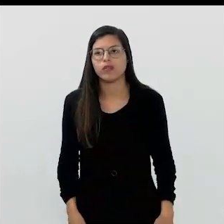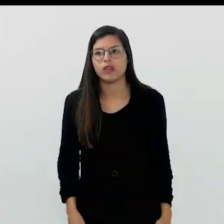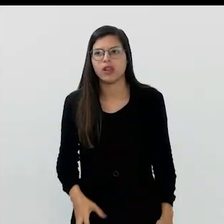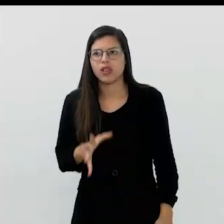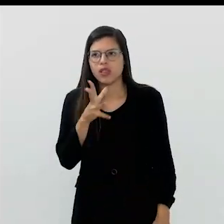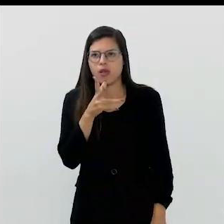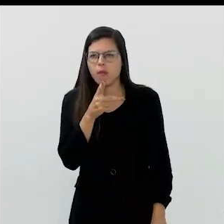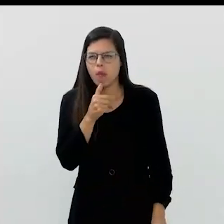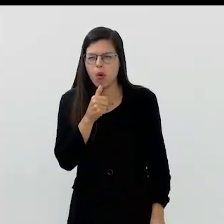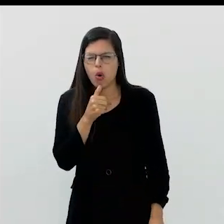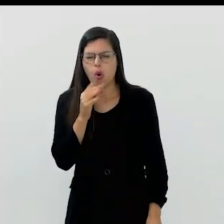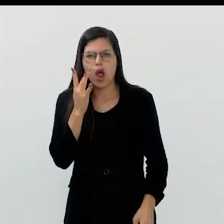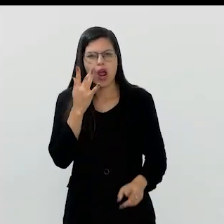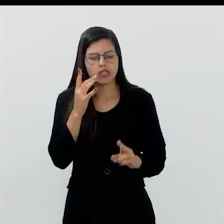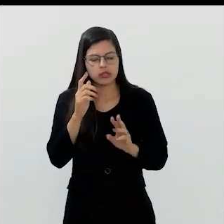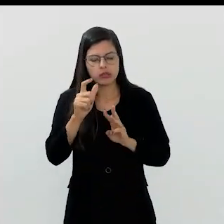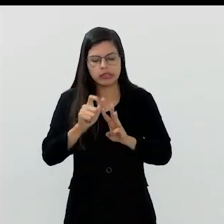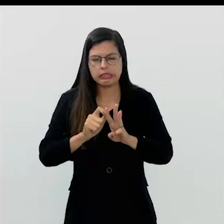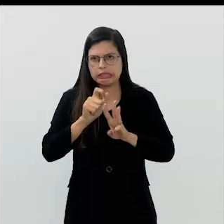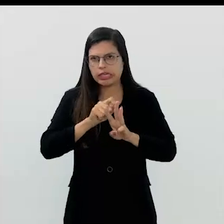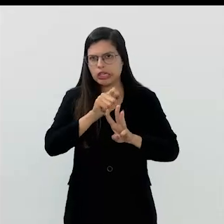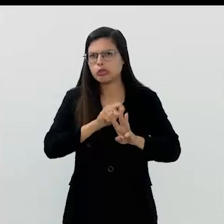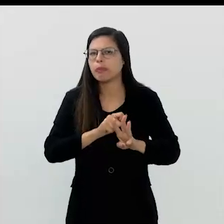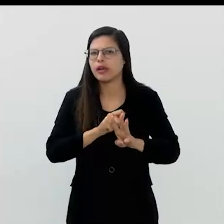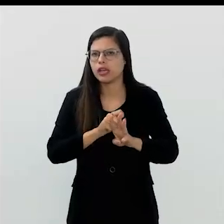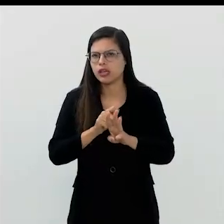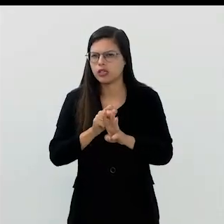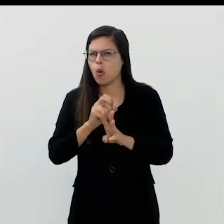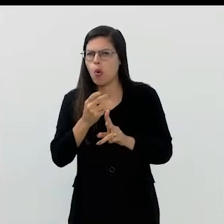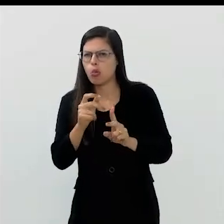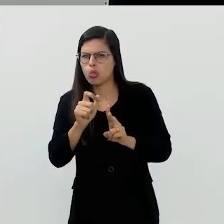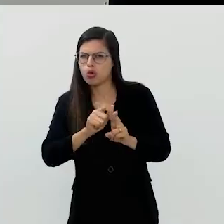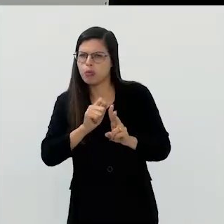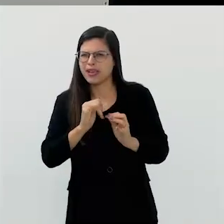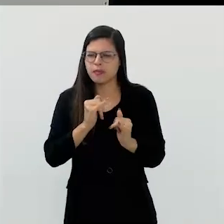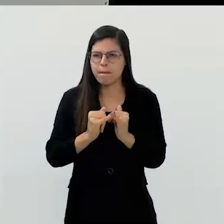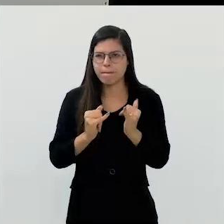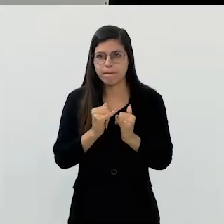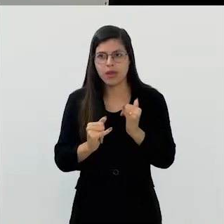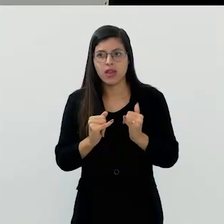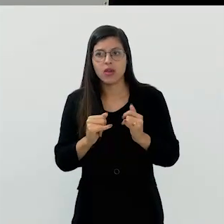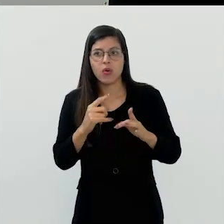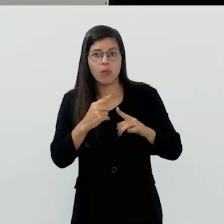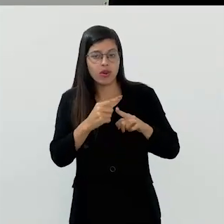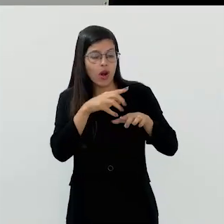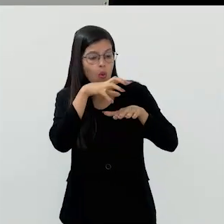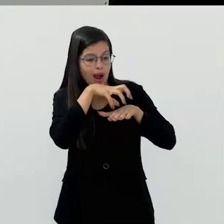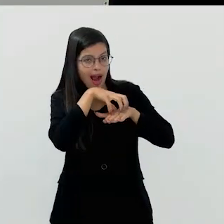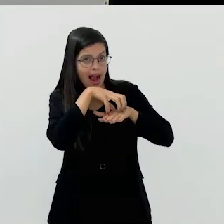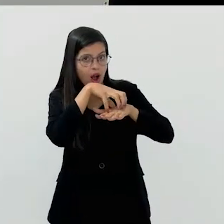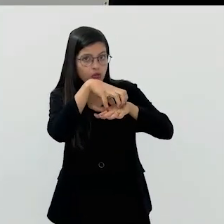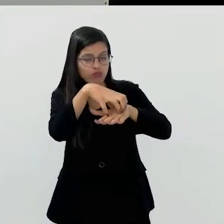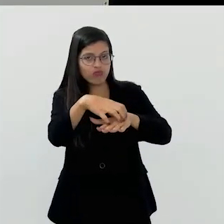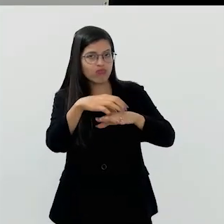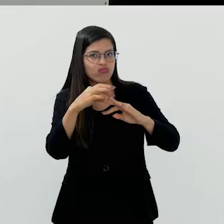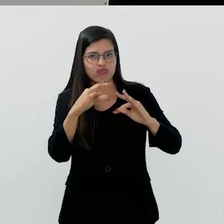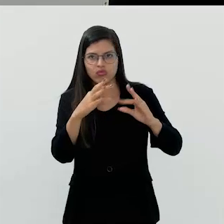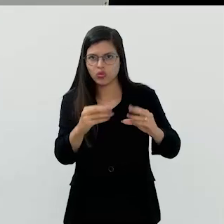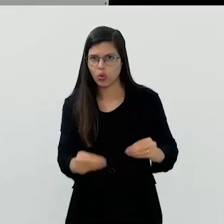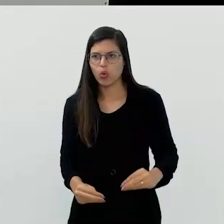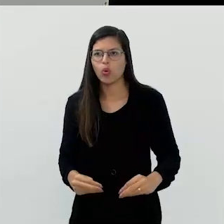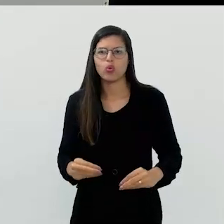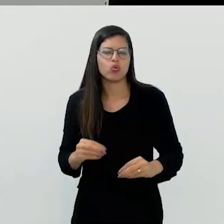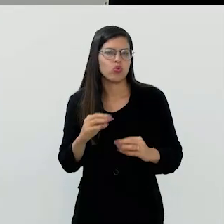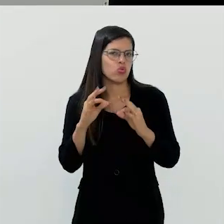E demorou ali, eu acho que uns 3 meses, talvez um pouco menos, 2 meses e pouco. Que era o carro todo vazado. Era o carro todo vazado, né? Inclusive o